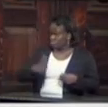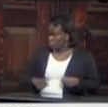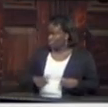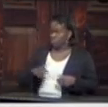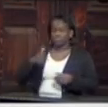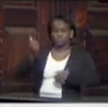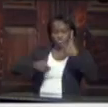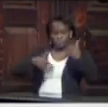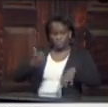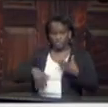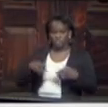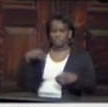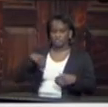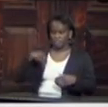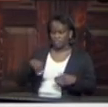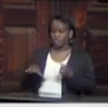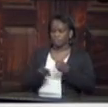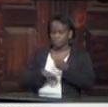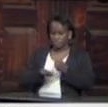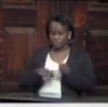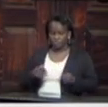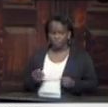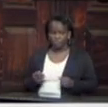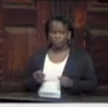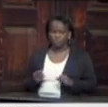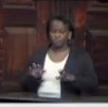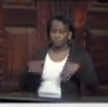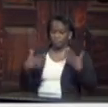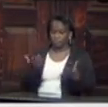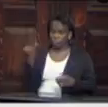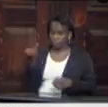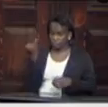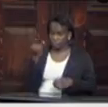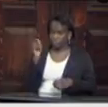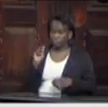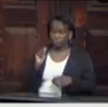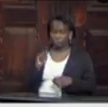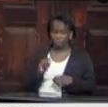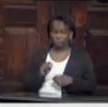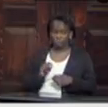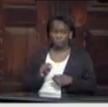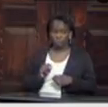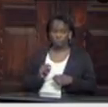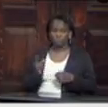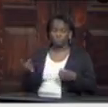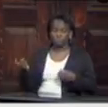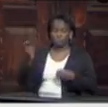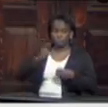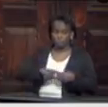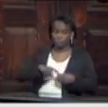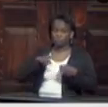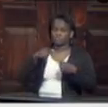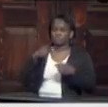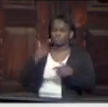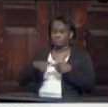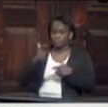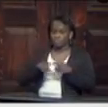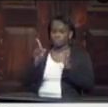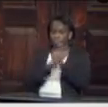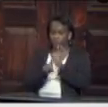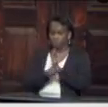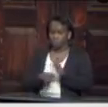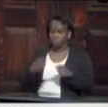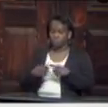essa questão do piso. É importante aqui, então, voltar à questão,